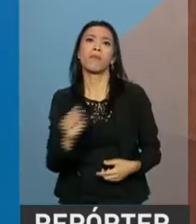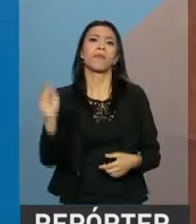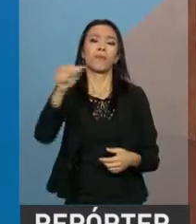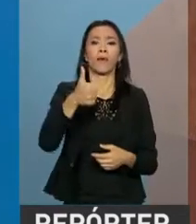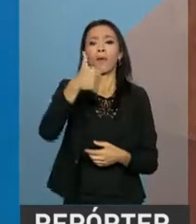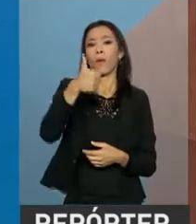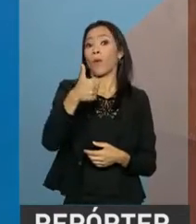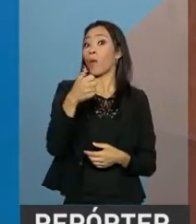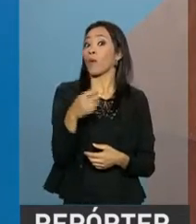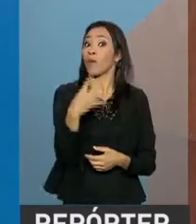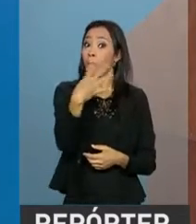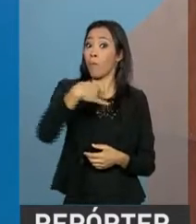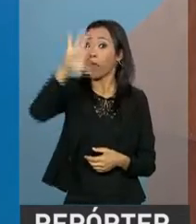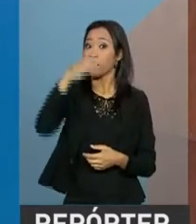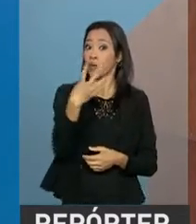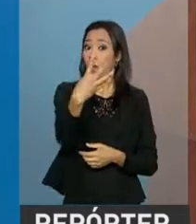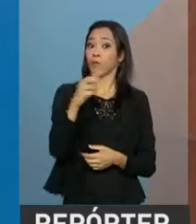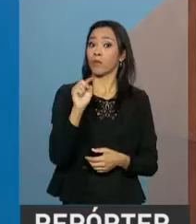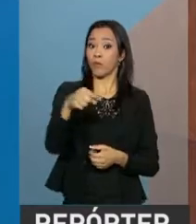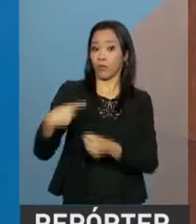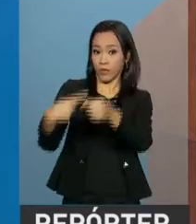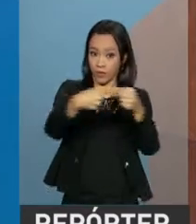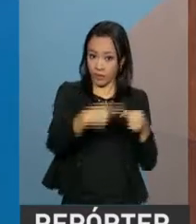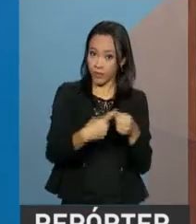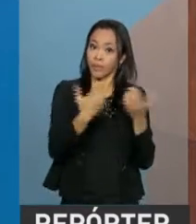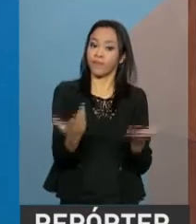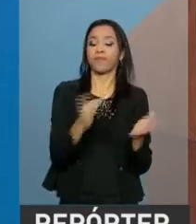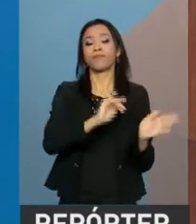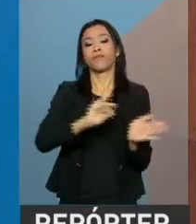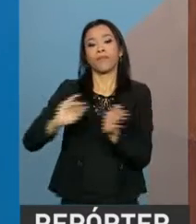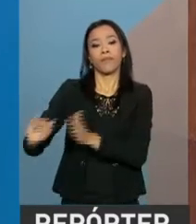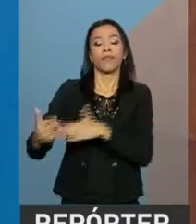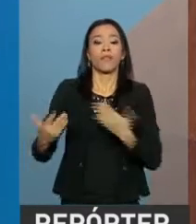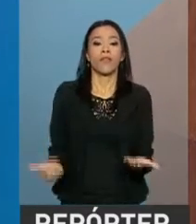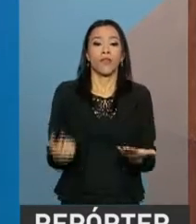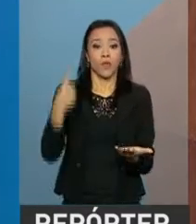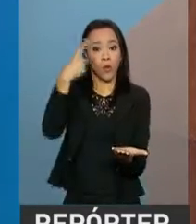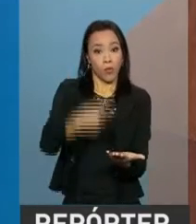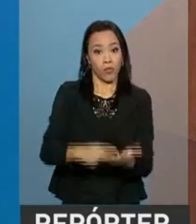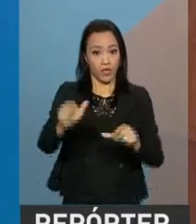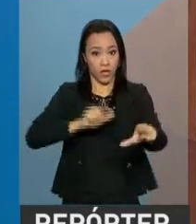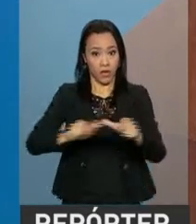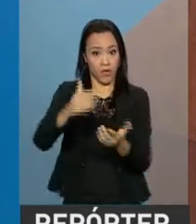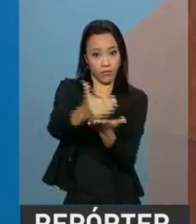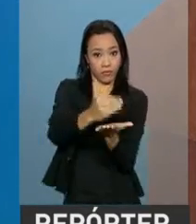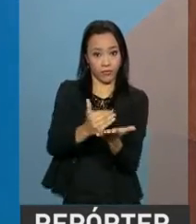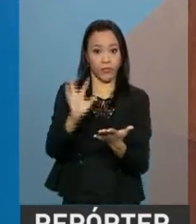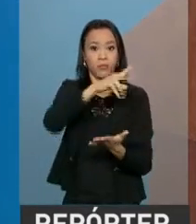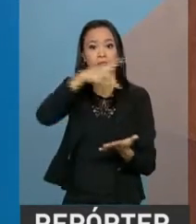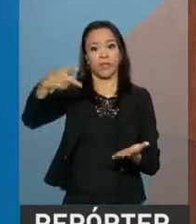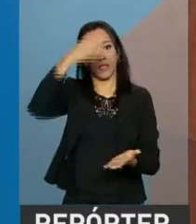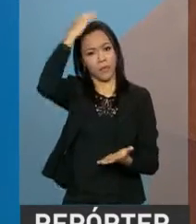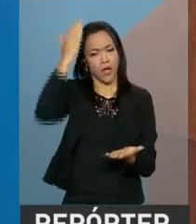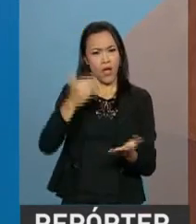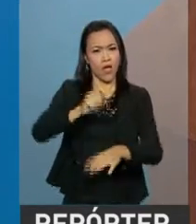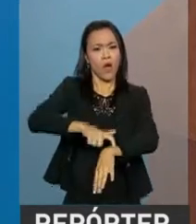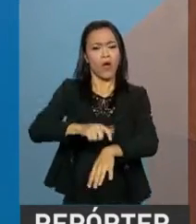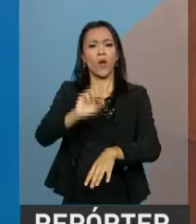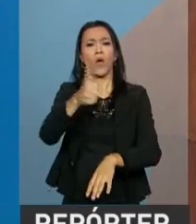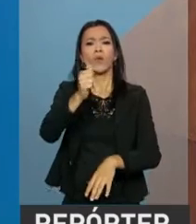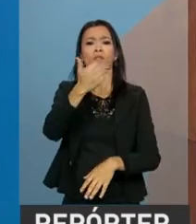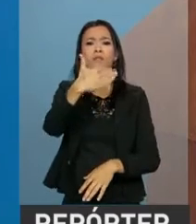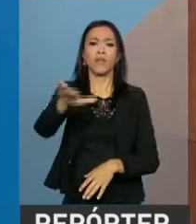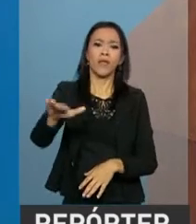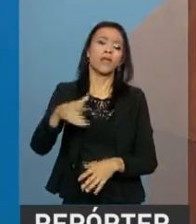quatro mil municípios do país bom Renata ainda na agenda do presidente Michel Temer as 11:30 da manhã ele dá